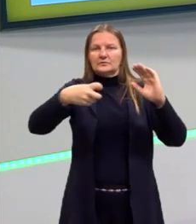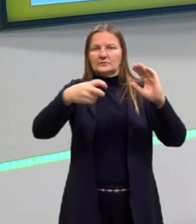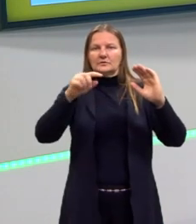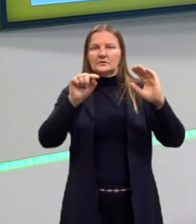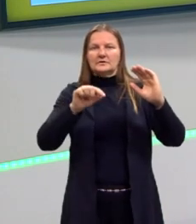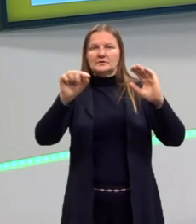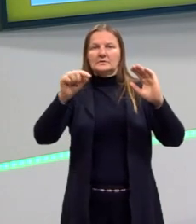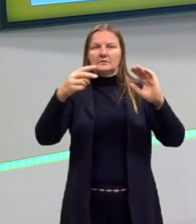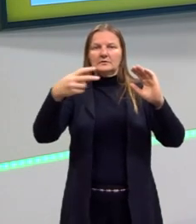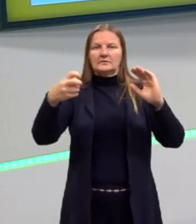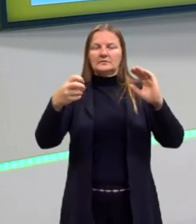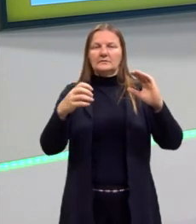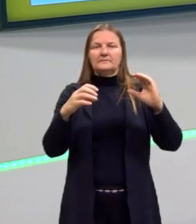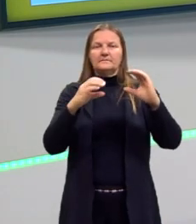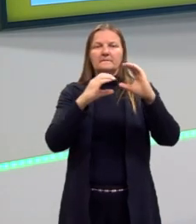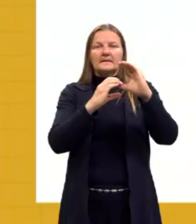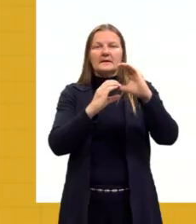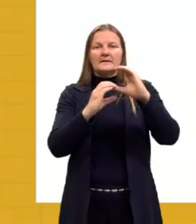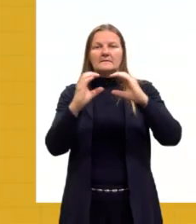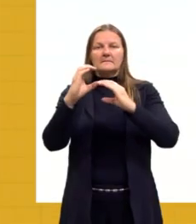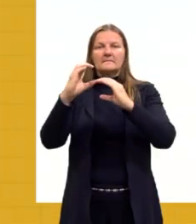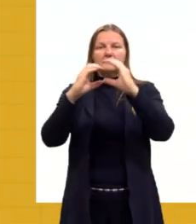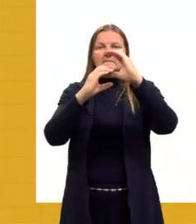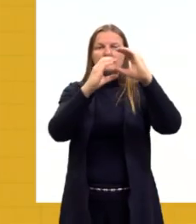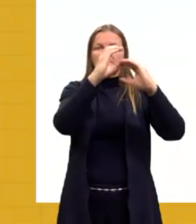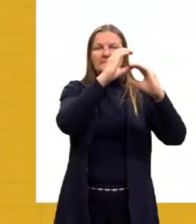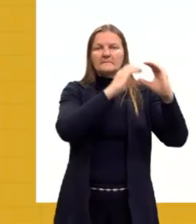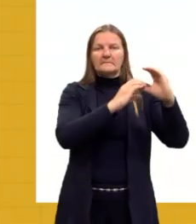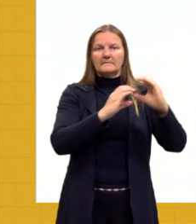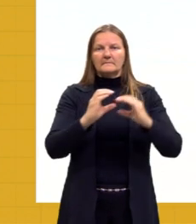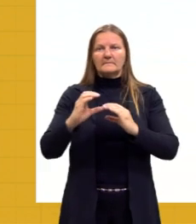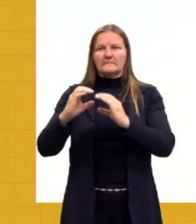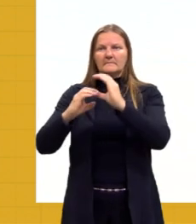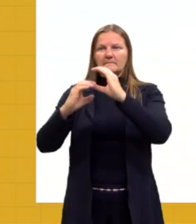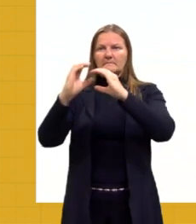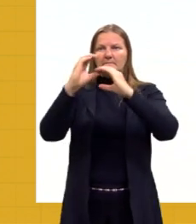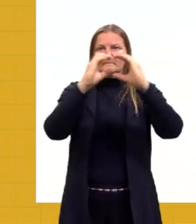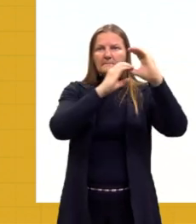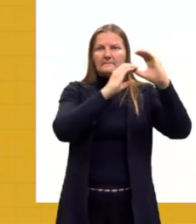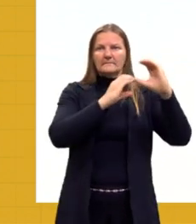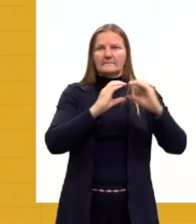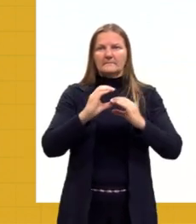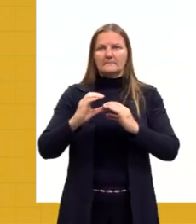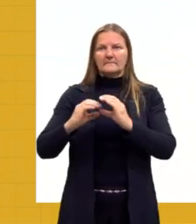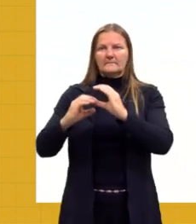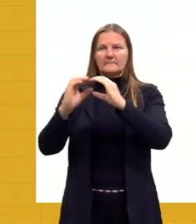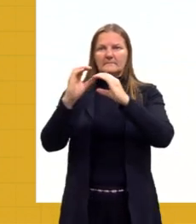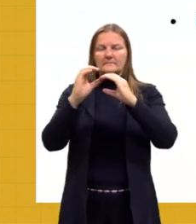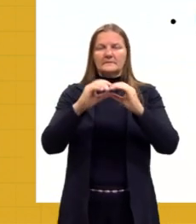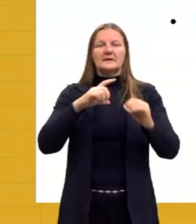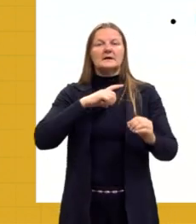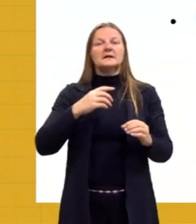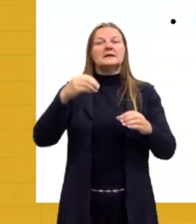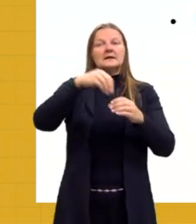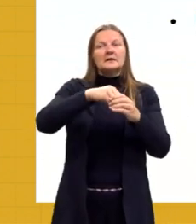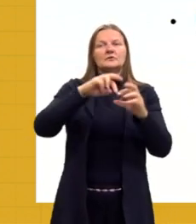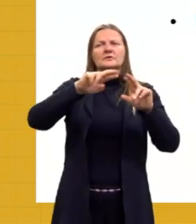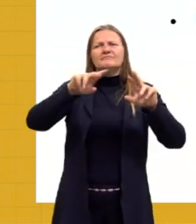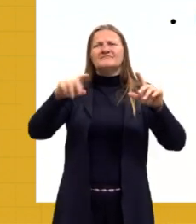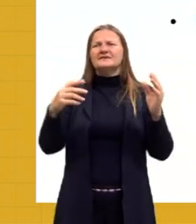dupla ligação isso é conjugada são cadeias conjugadas dentre as cadeias aromáticas